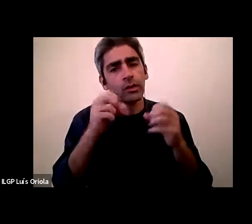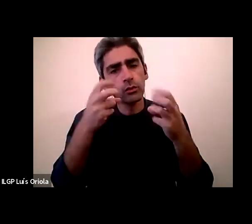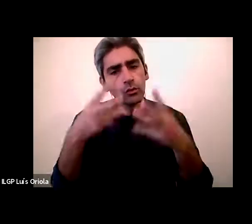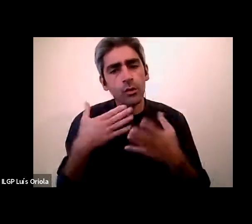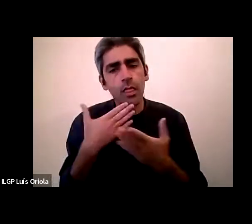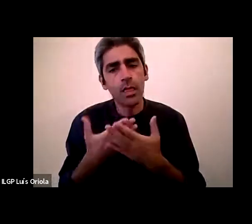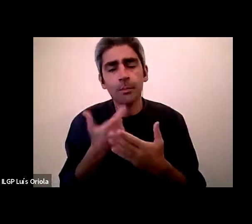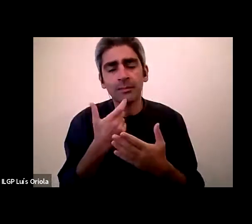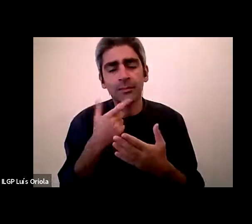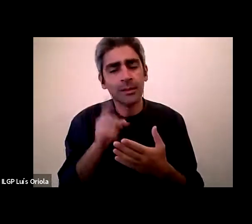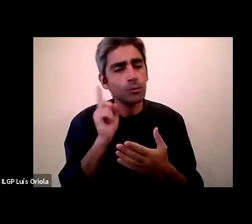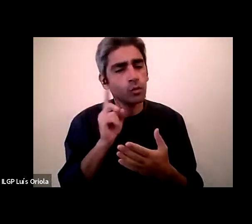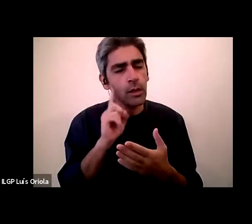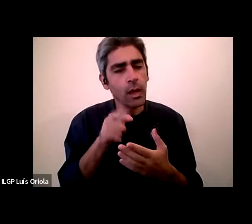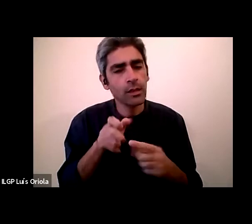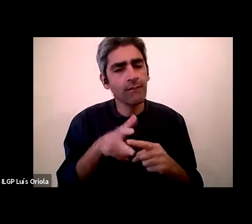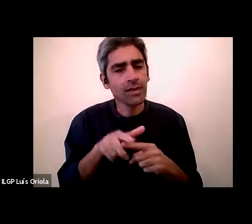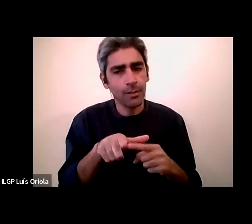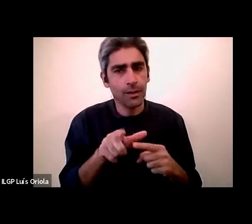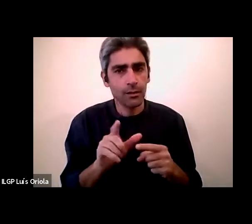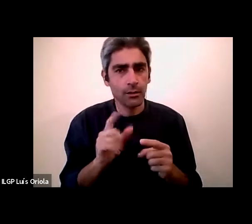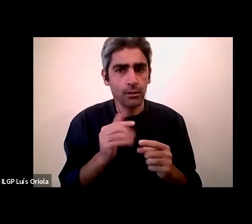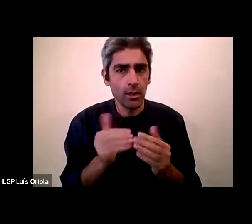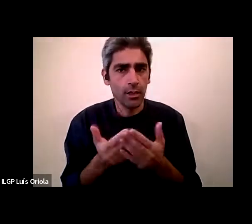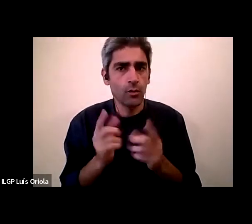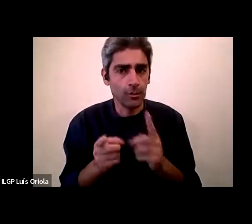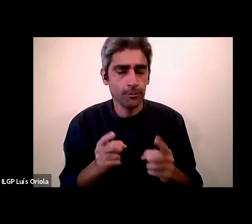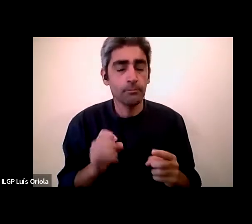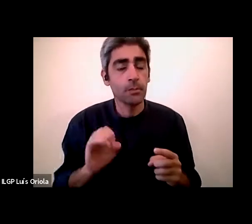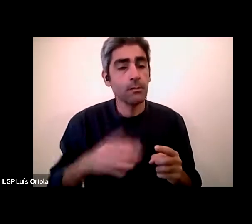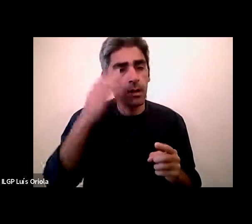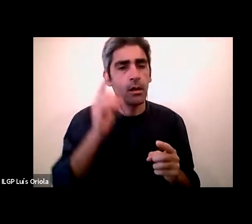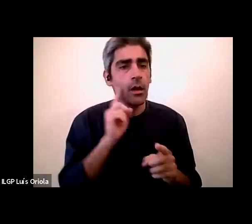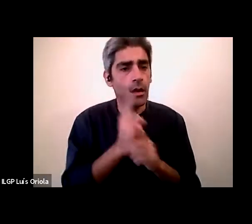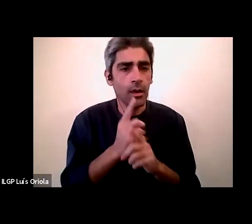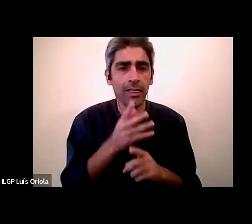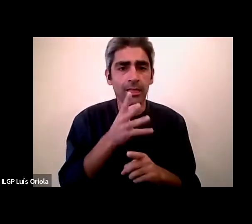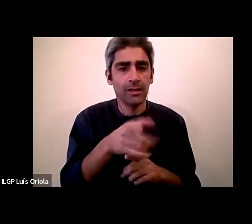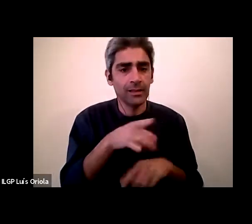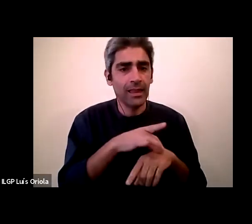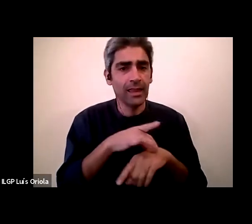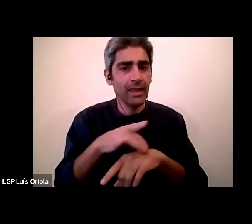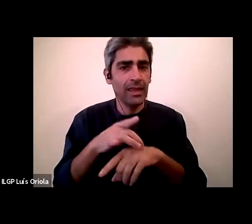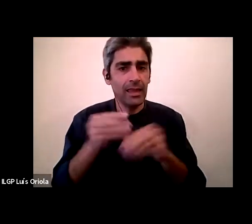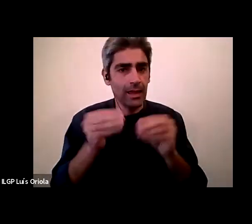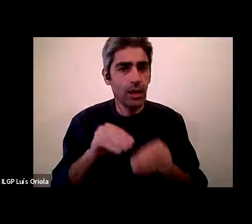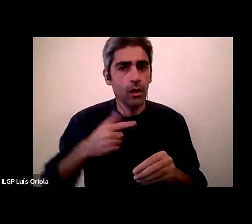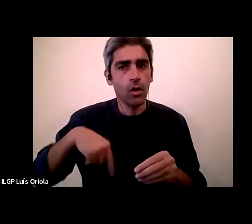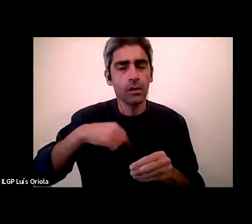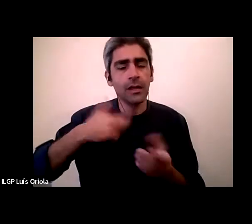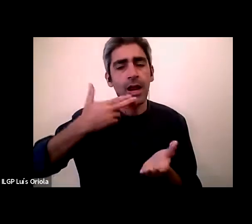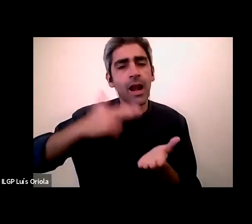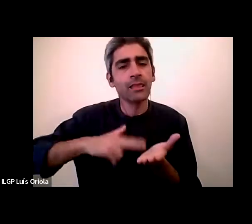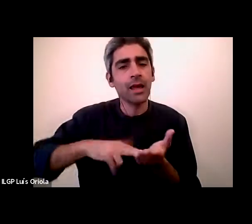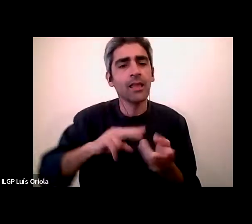importância de uma ferramenta desta natureza. Em primeiro lugar, tal como se diz neste próprio guia, nós vivemos uma realidade